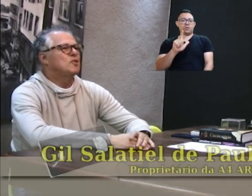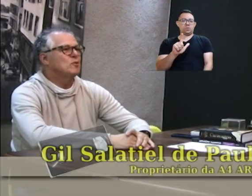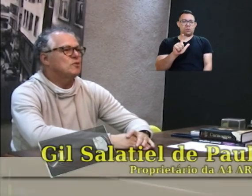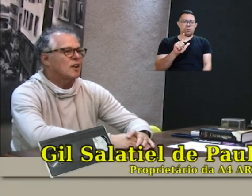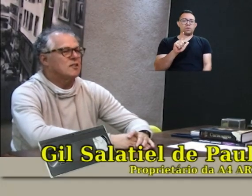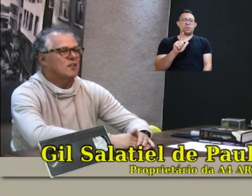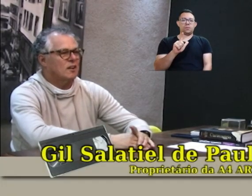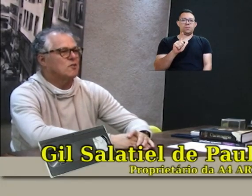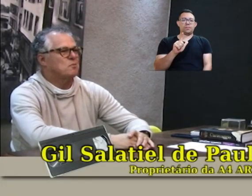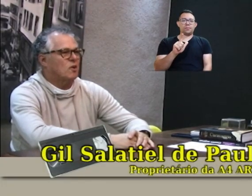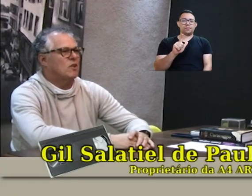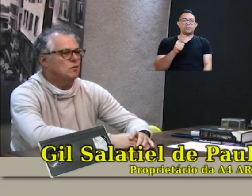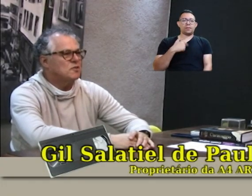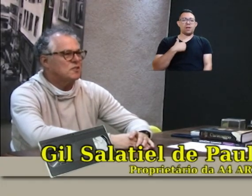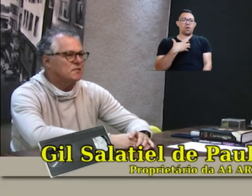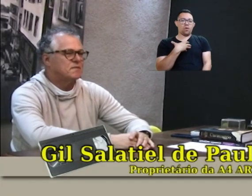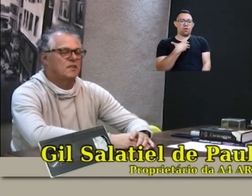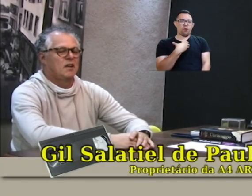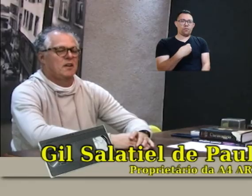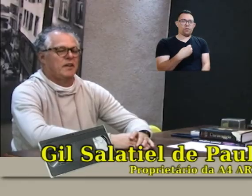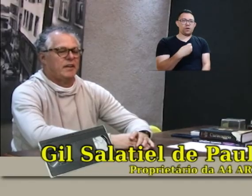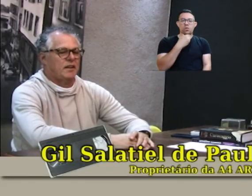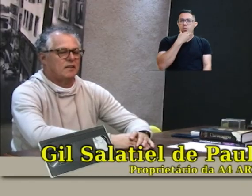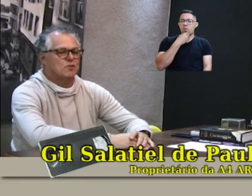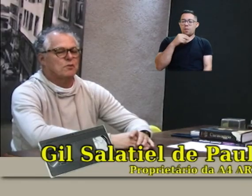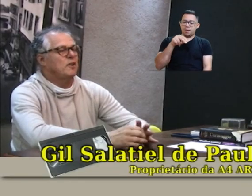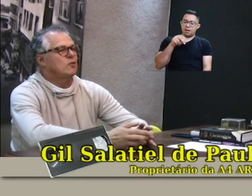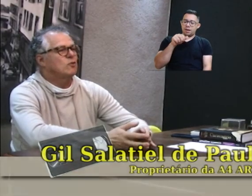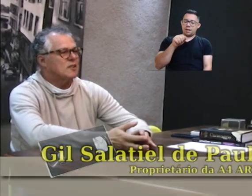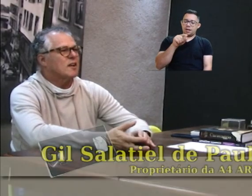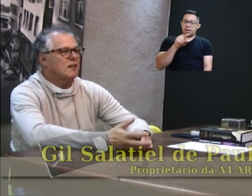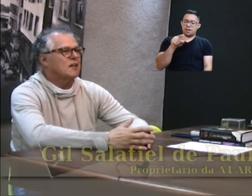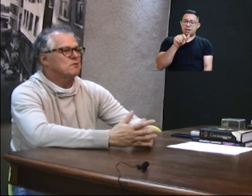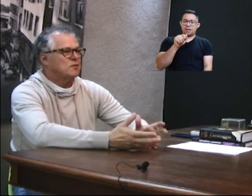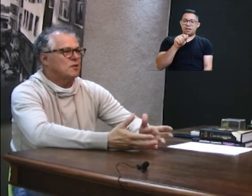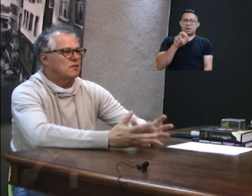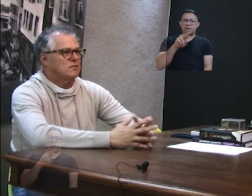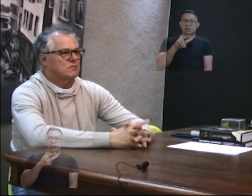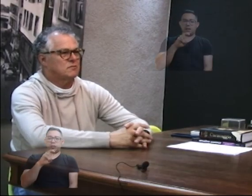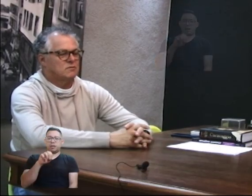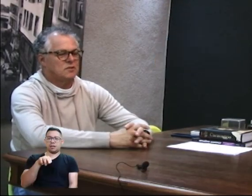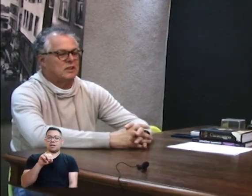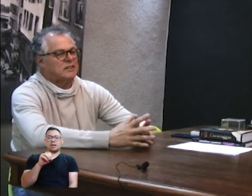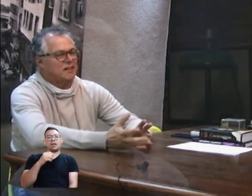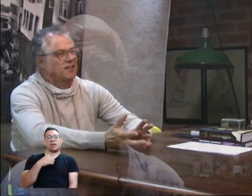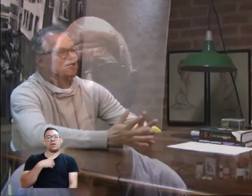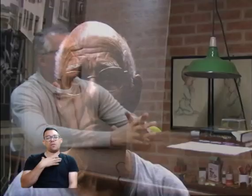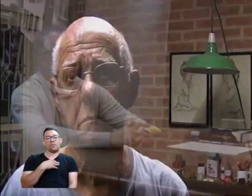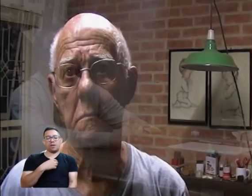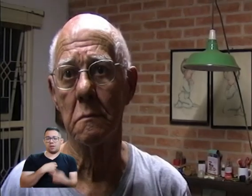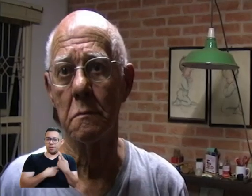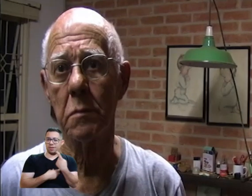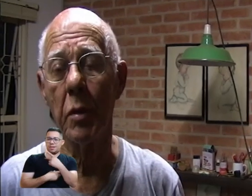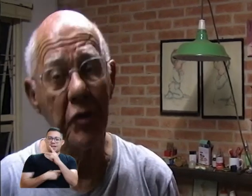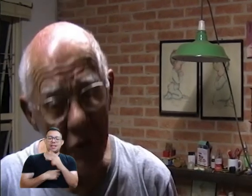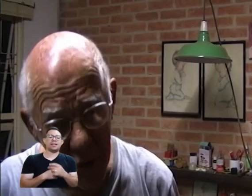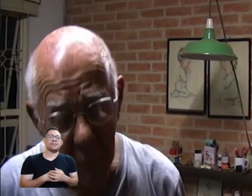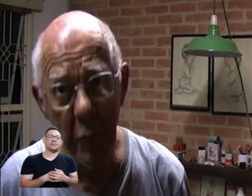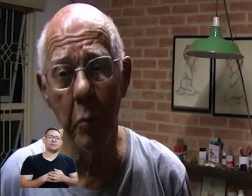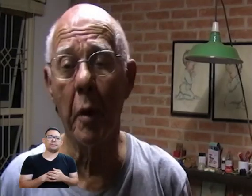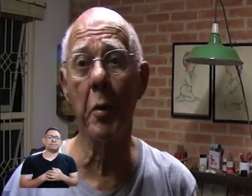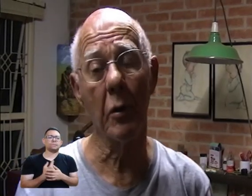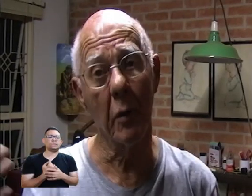nome é Gil Salatiel de Paula Russi. Eu sou filho do Nazareno, que foi da Tereza, né, que